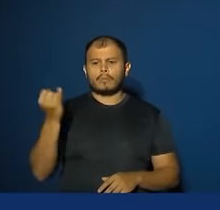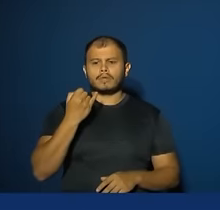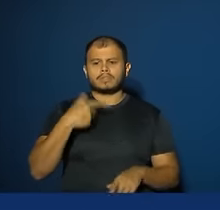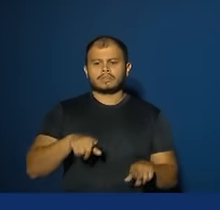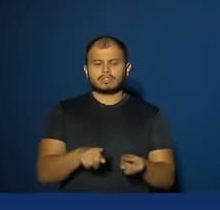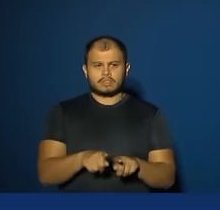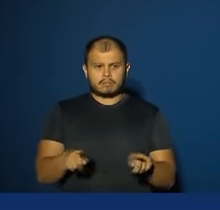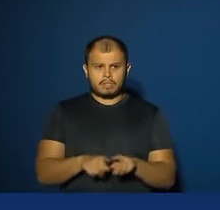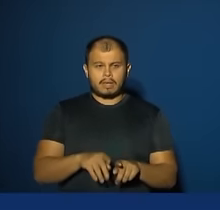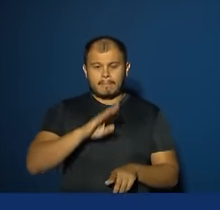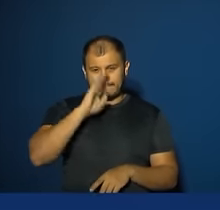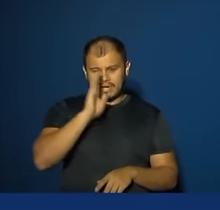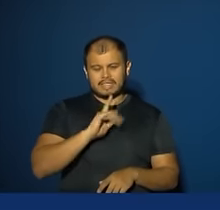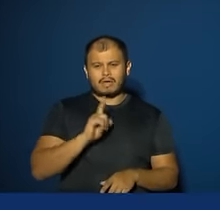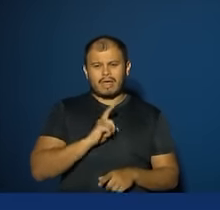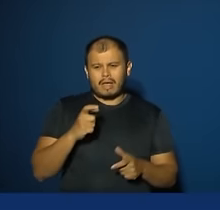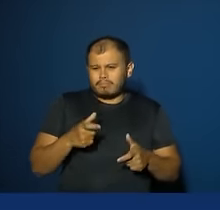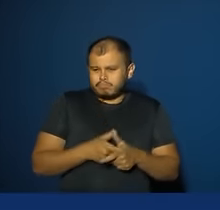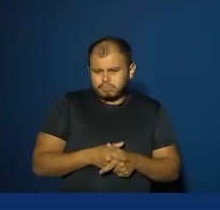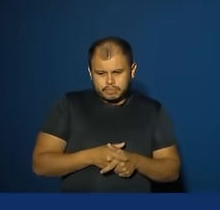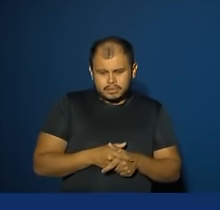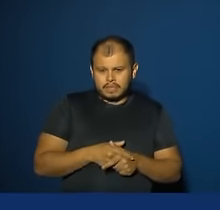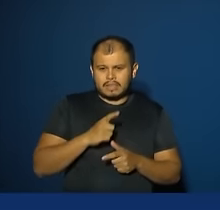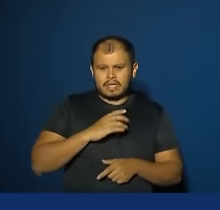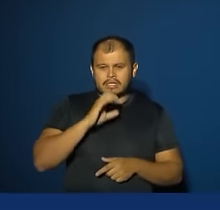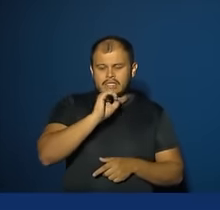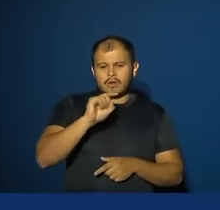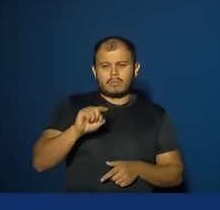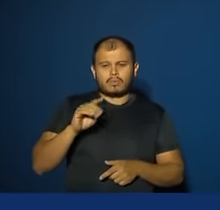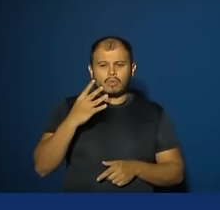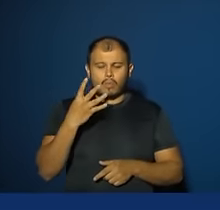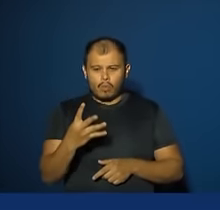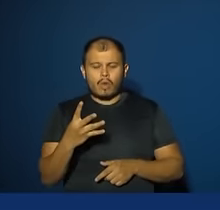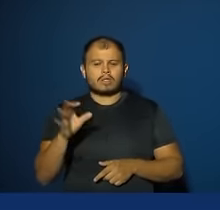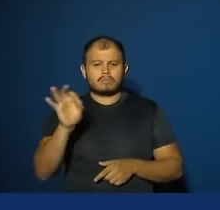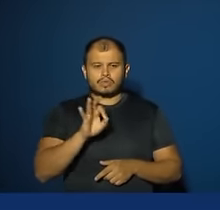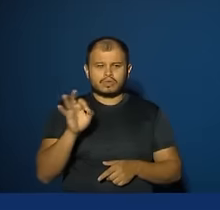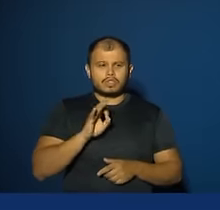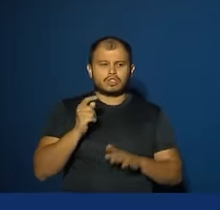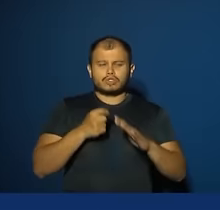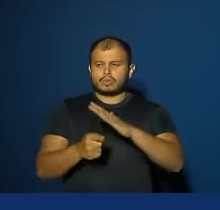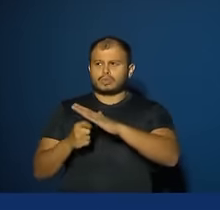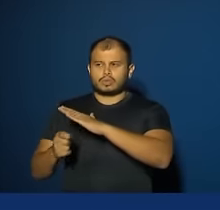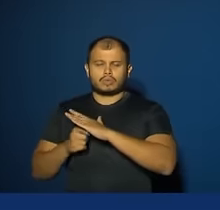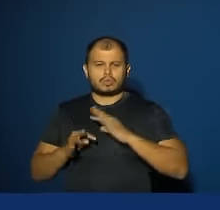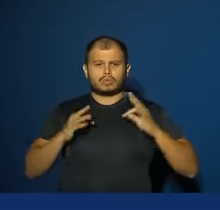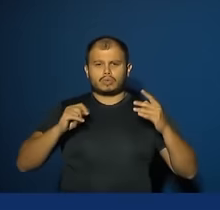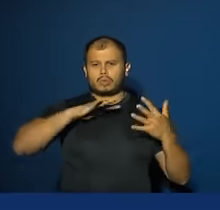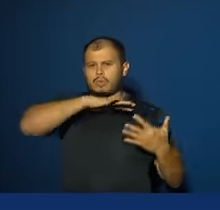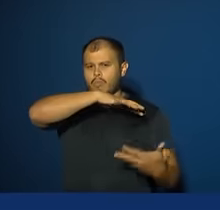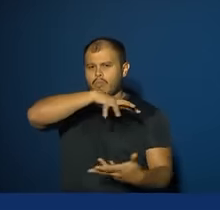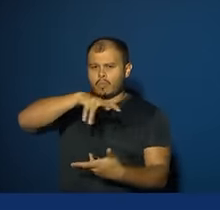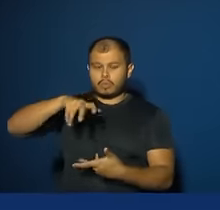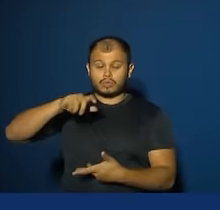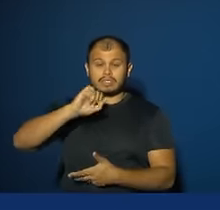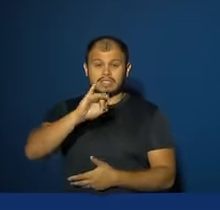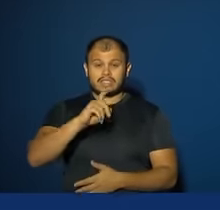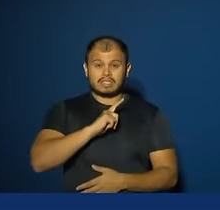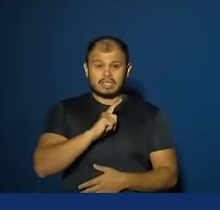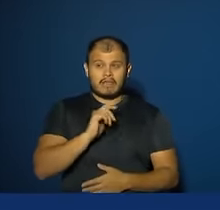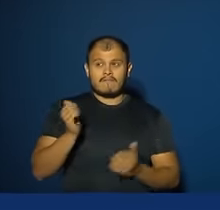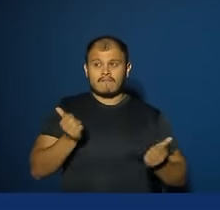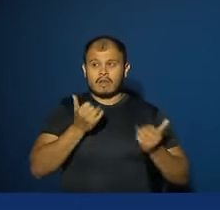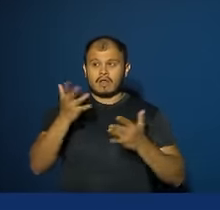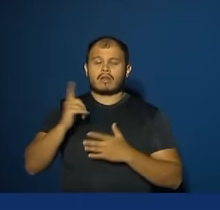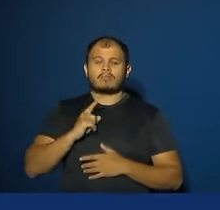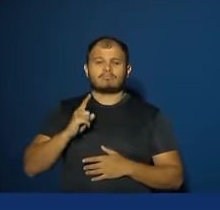também, o Brasil é um pedaço pequeno do mundo. O Brasil representa mais ou menos 0,4% das ações mundiais. Então, se tiver uma crise externa muito